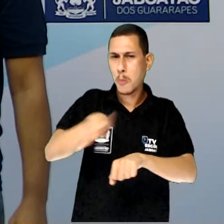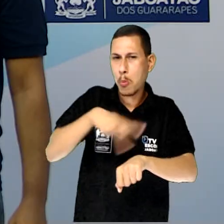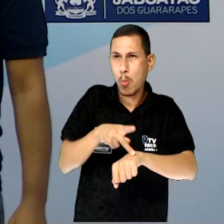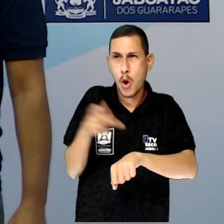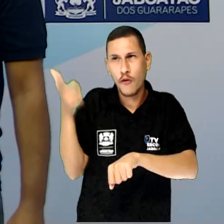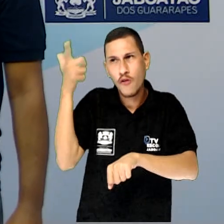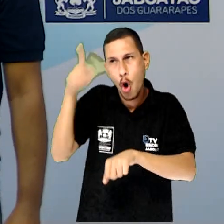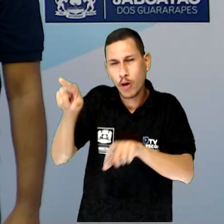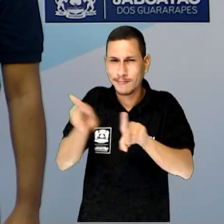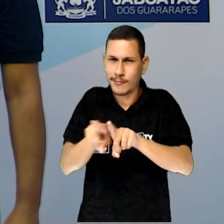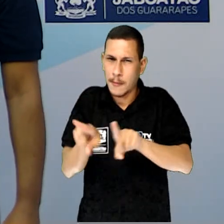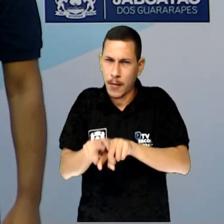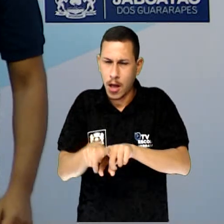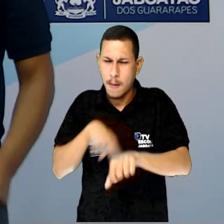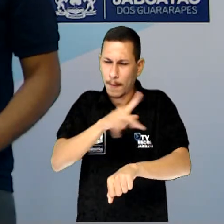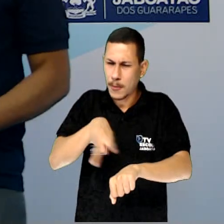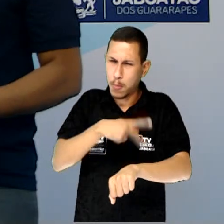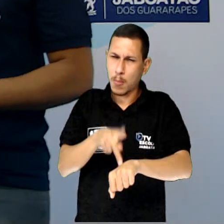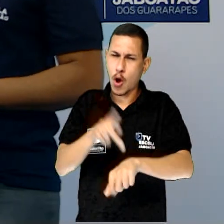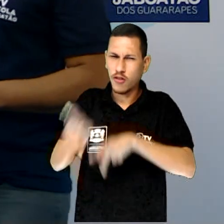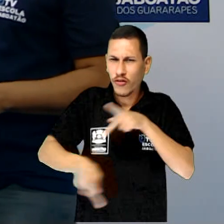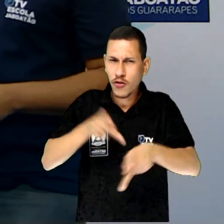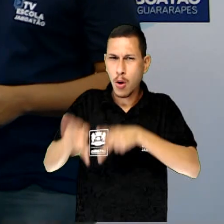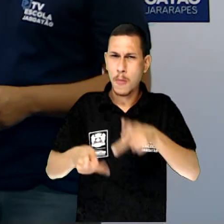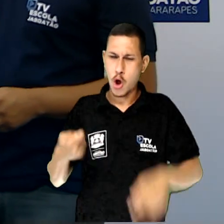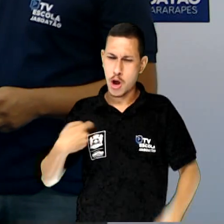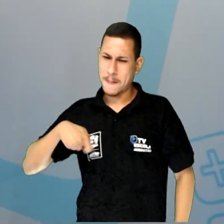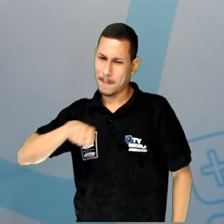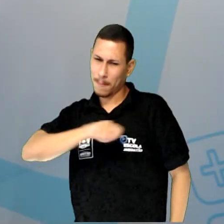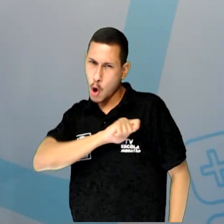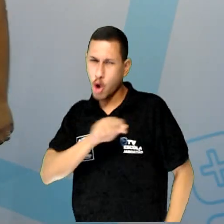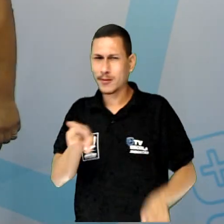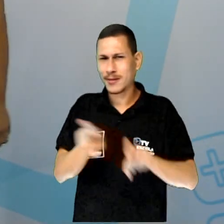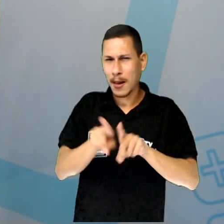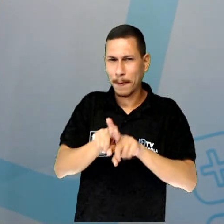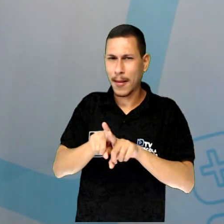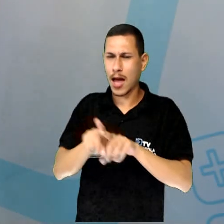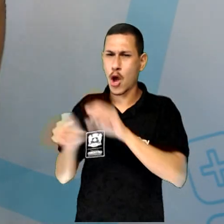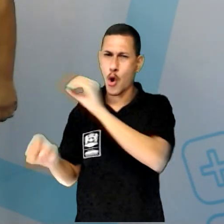dos espanhóis na parte oeste do país.